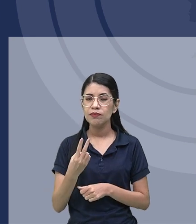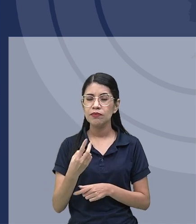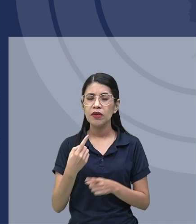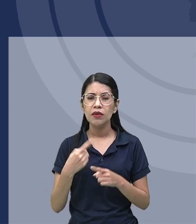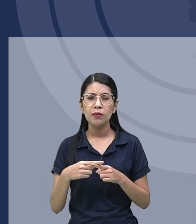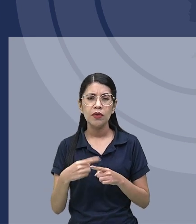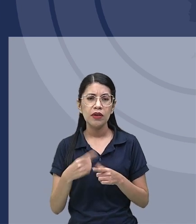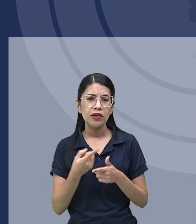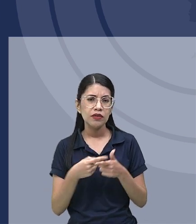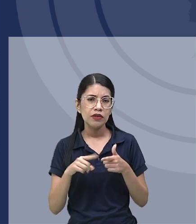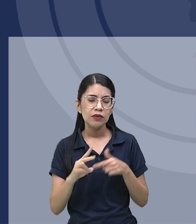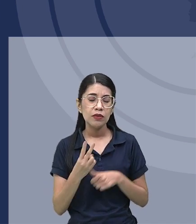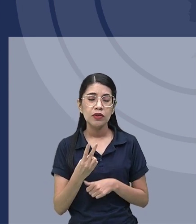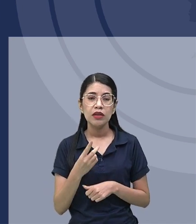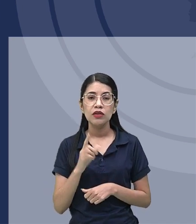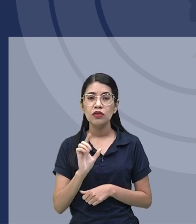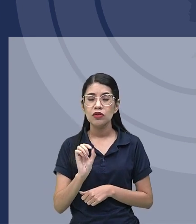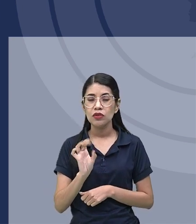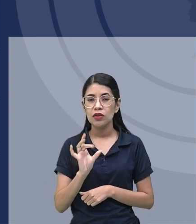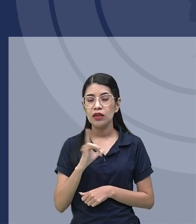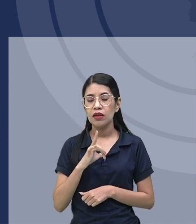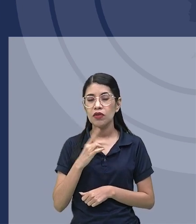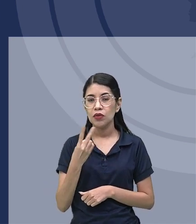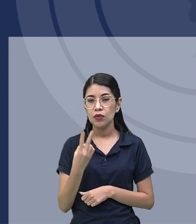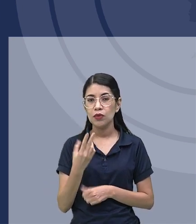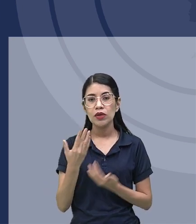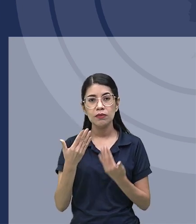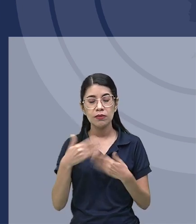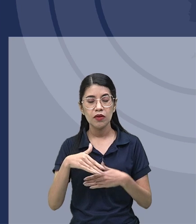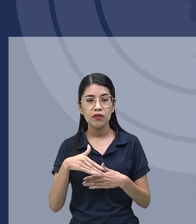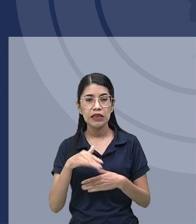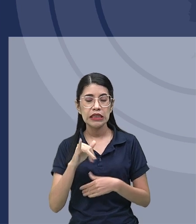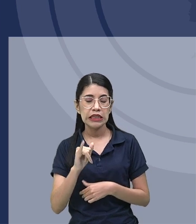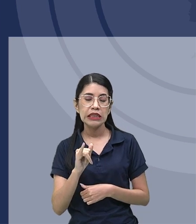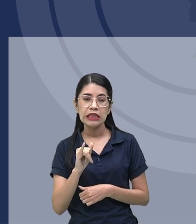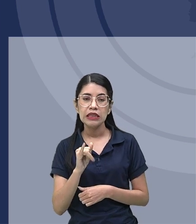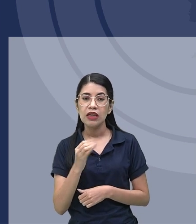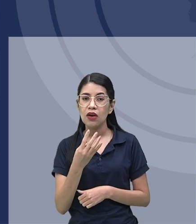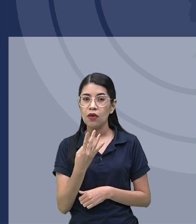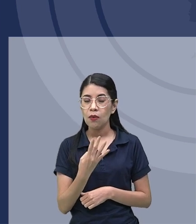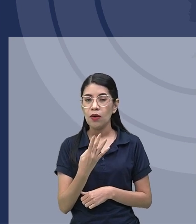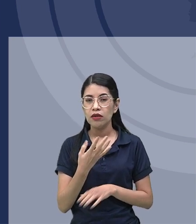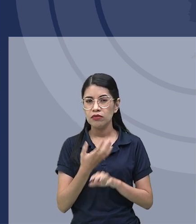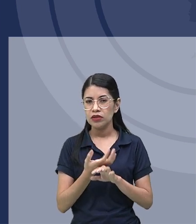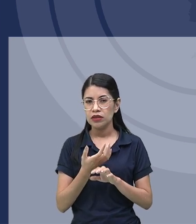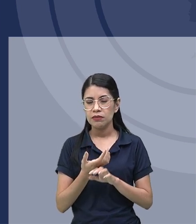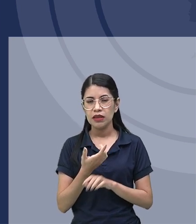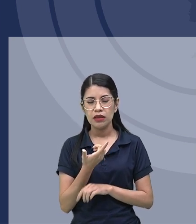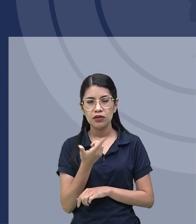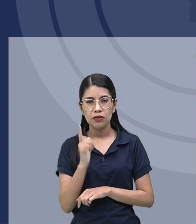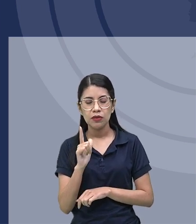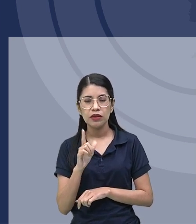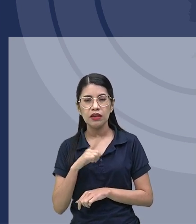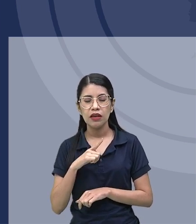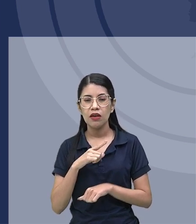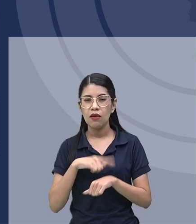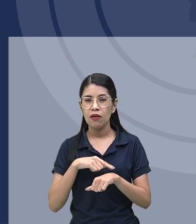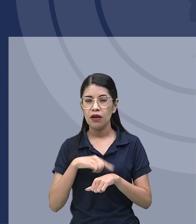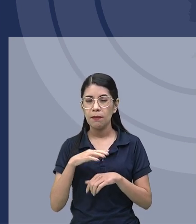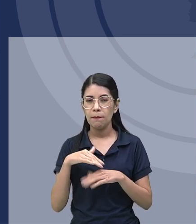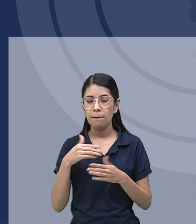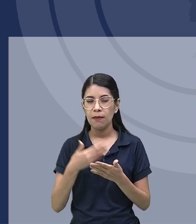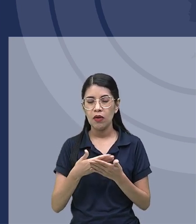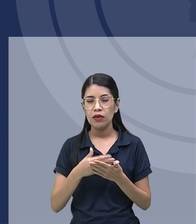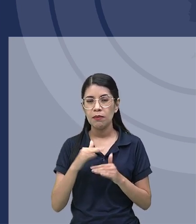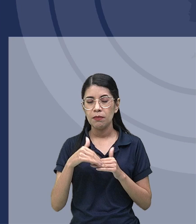nós tivemos somente 2 avaliações. Se fosse 4, no caso de componentes maiores, seria dividido por 4, tá bom?